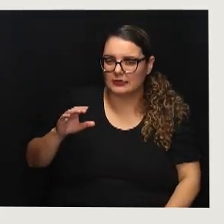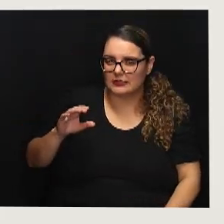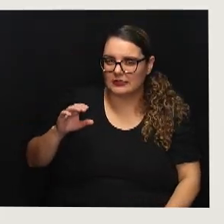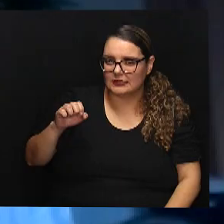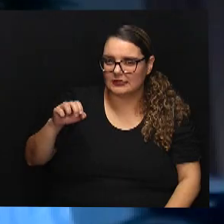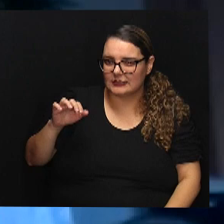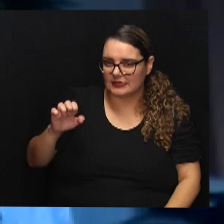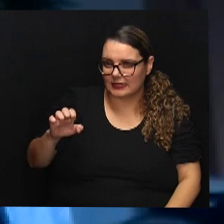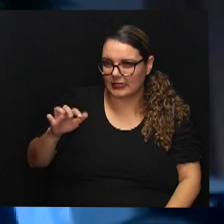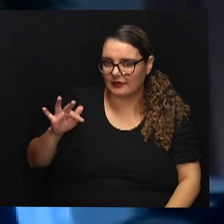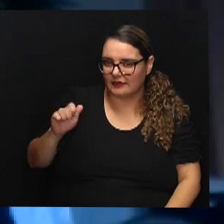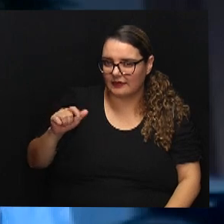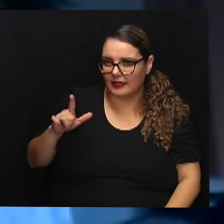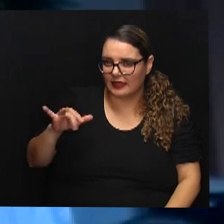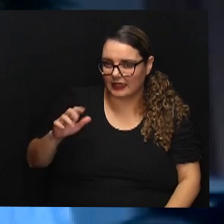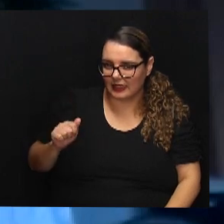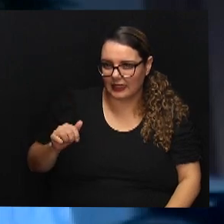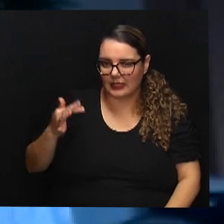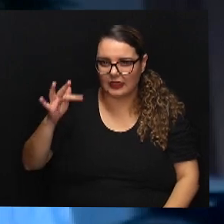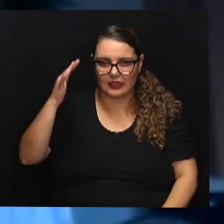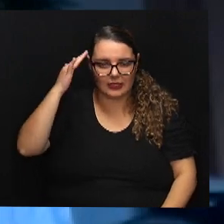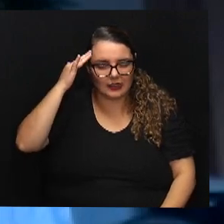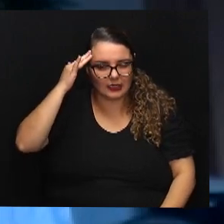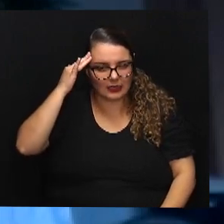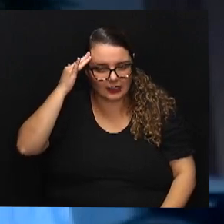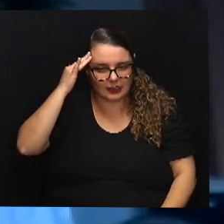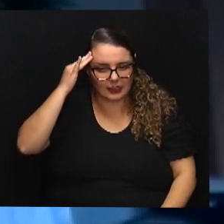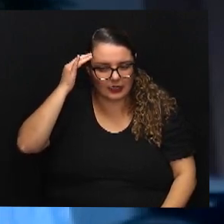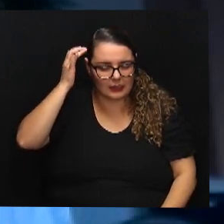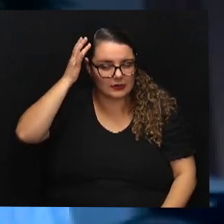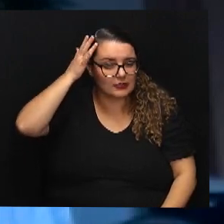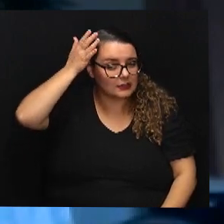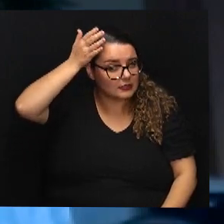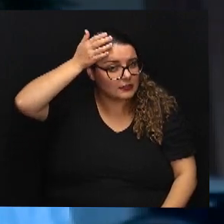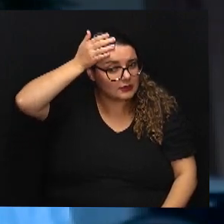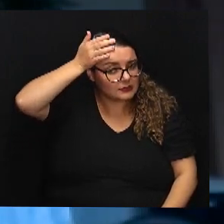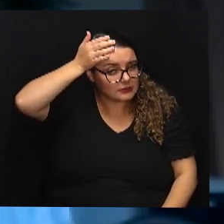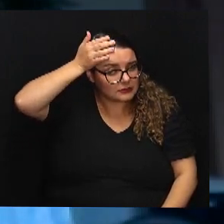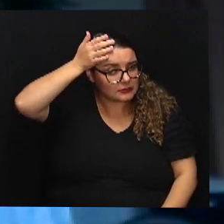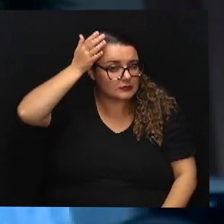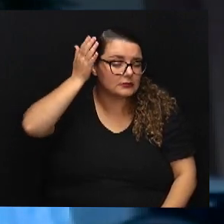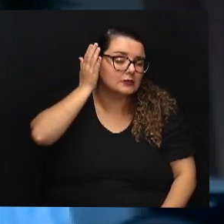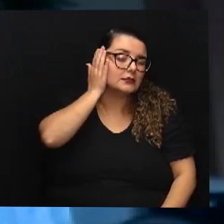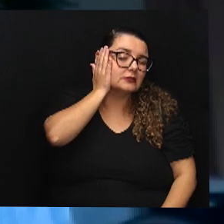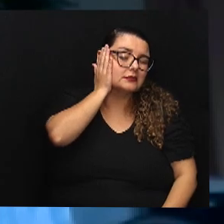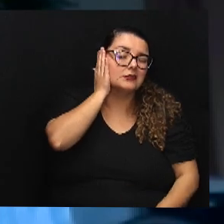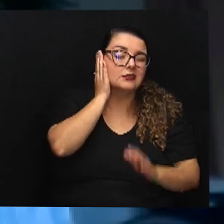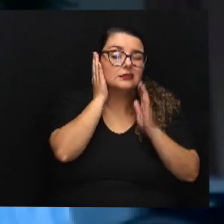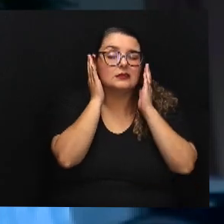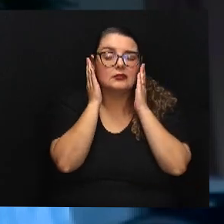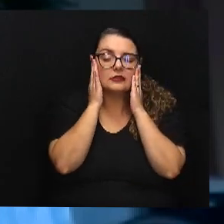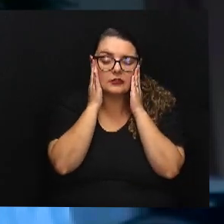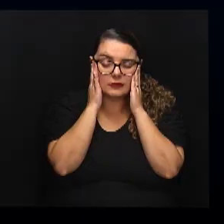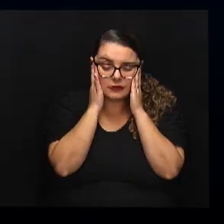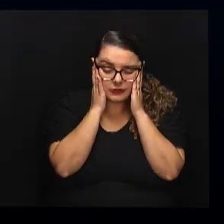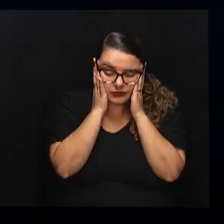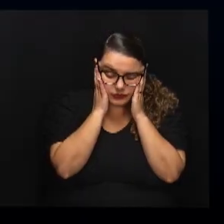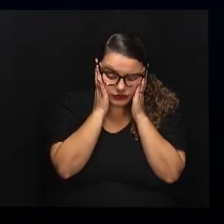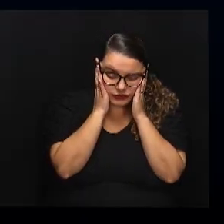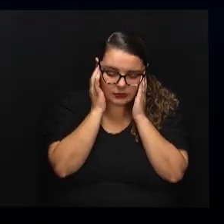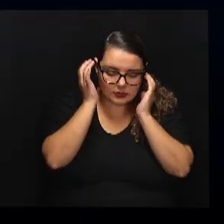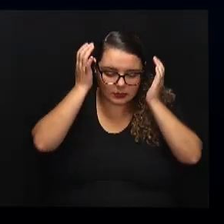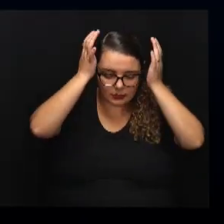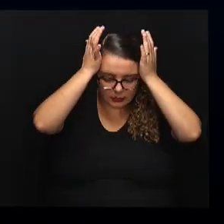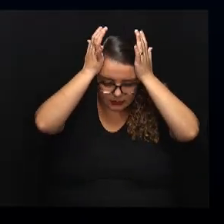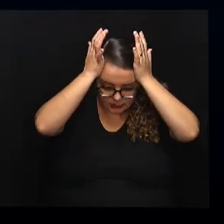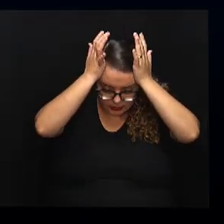de cabeça, cefaleia, enxaqueca, né? Porque esse músculo aqui da cabeça, que é o temporal,